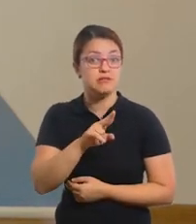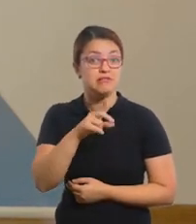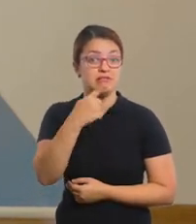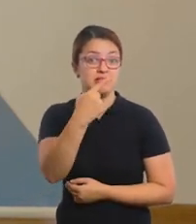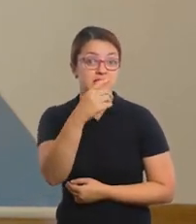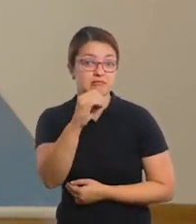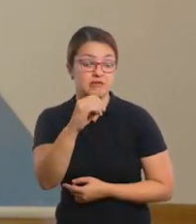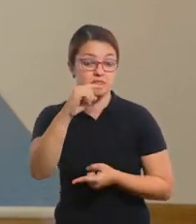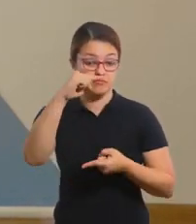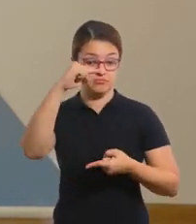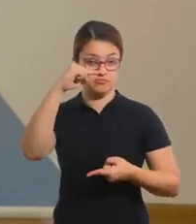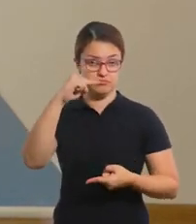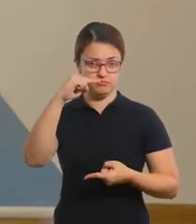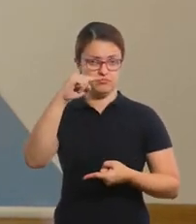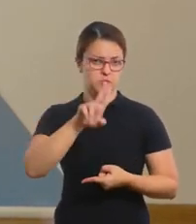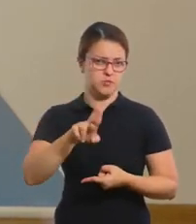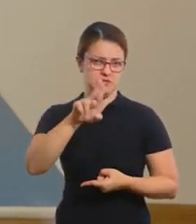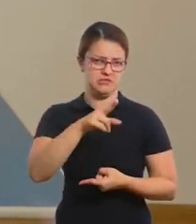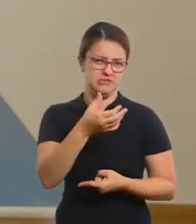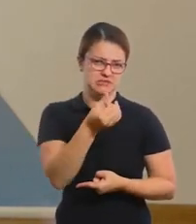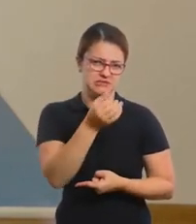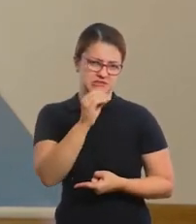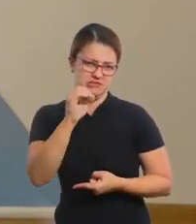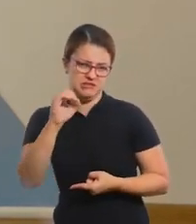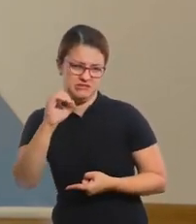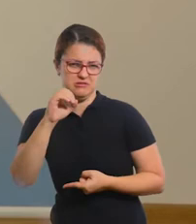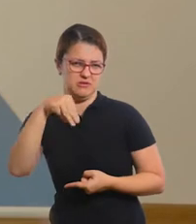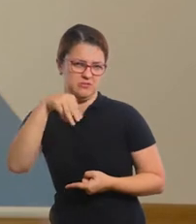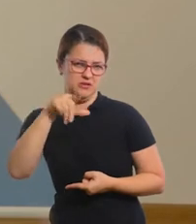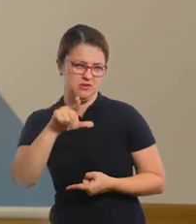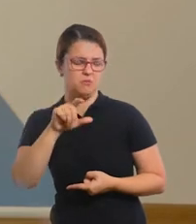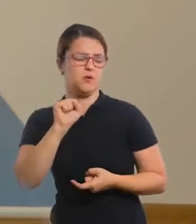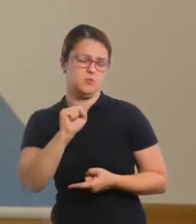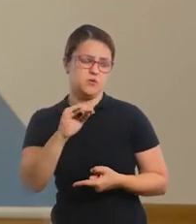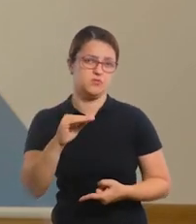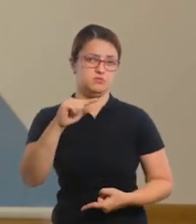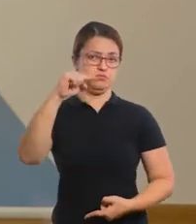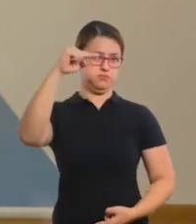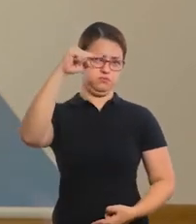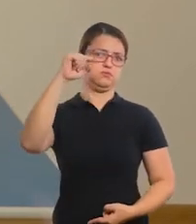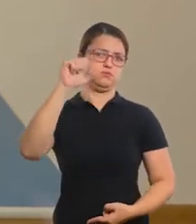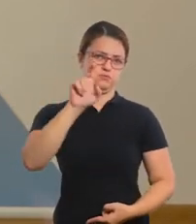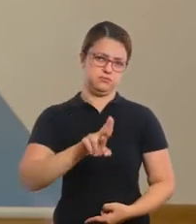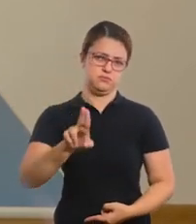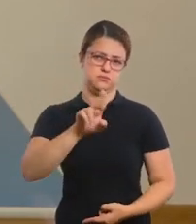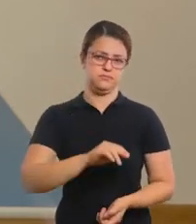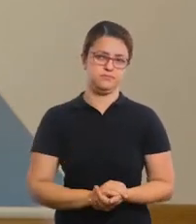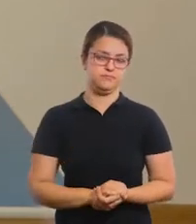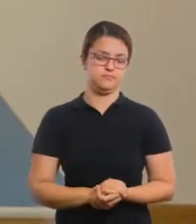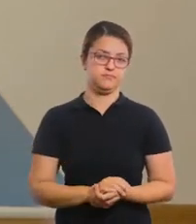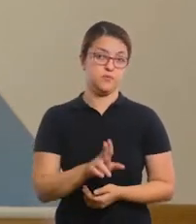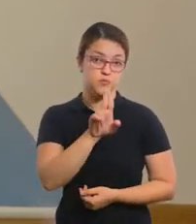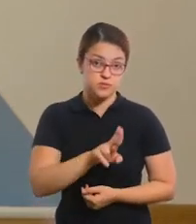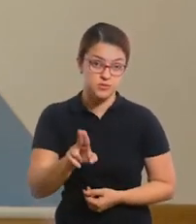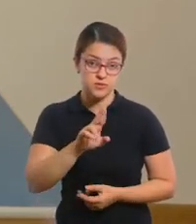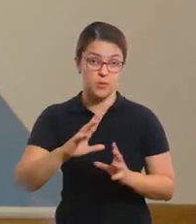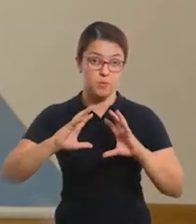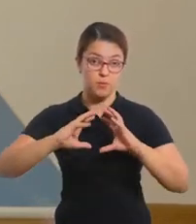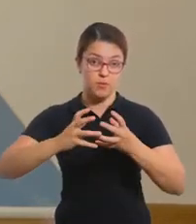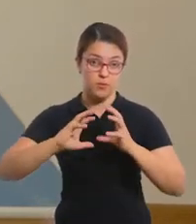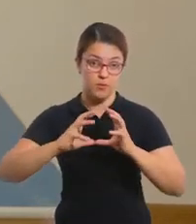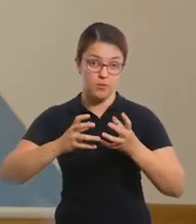Eu usei essa aqui de 600 ml, mas pode ser a maior, a de 1 litro, tá? Vocês vão precisar da bolinha